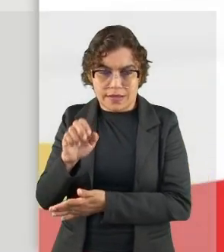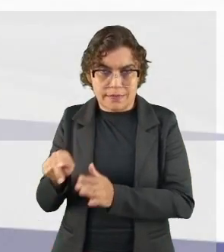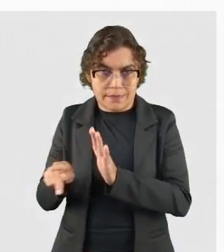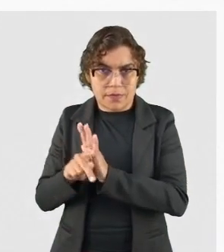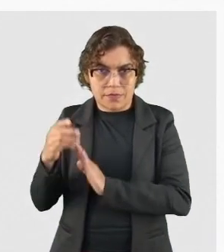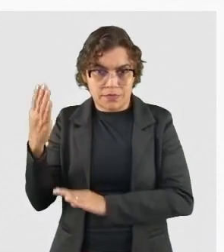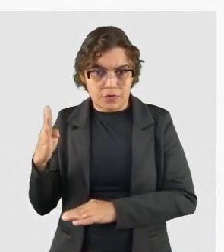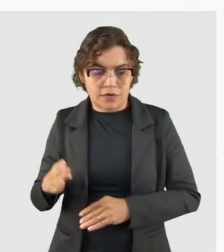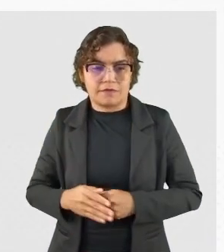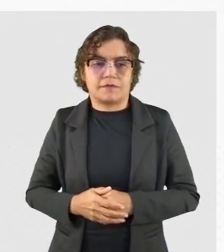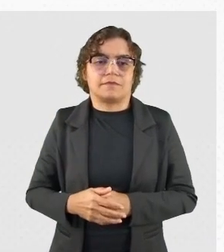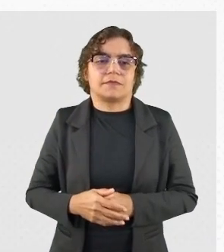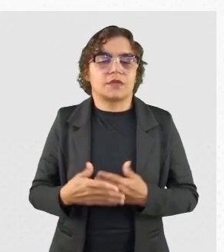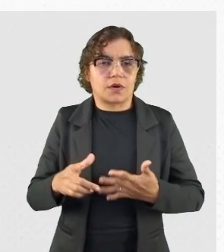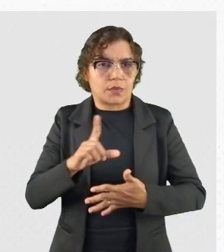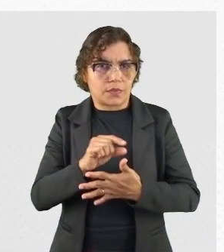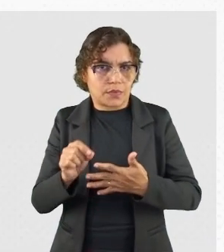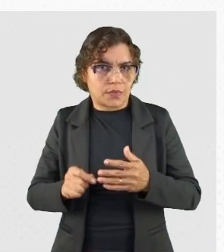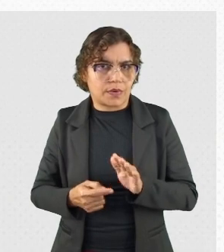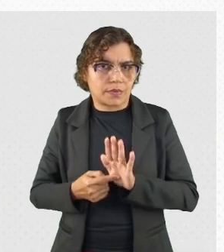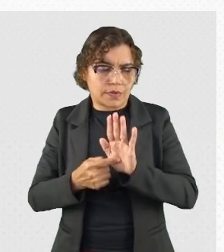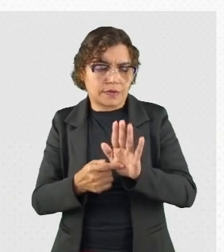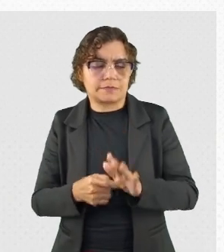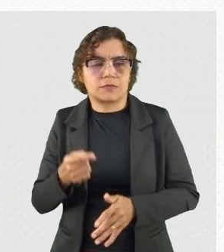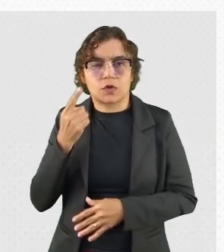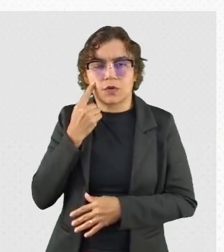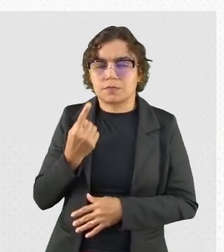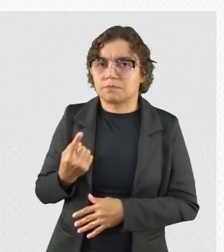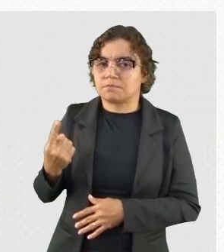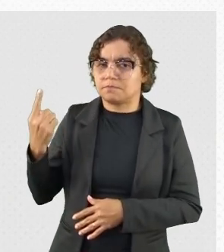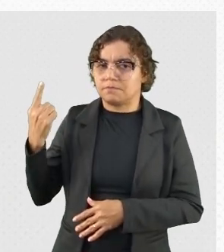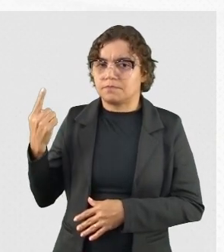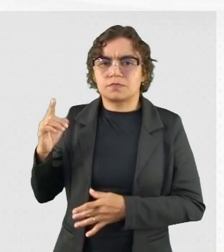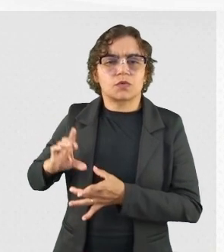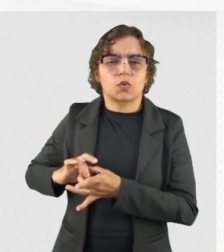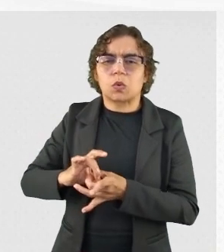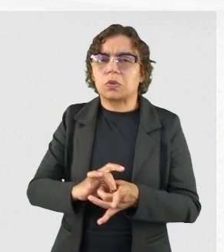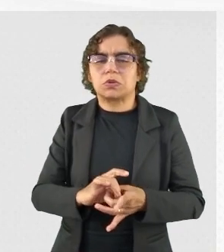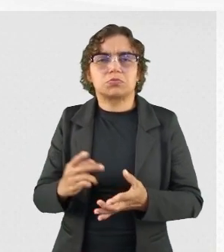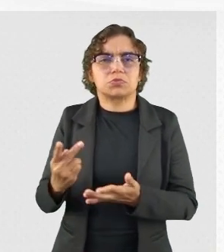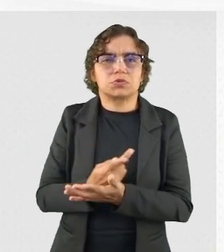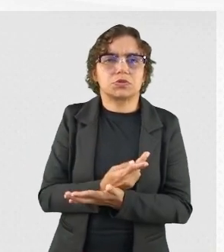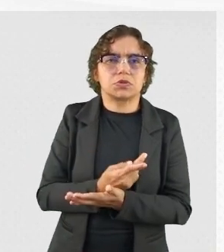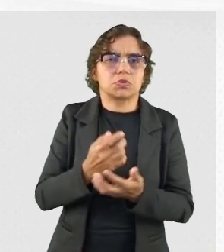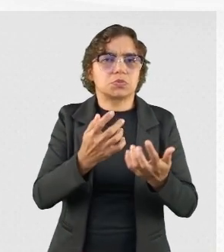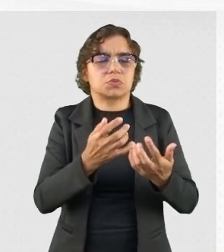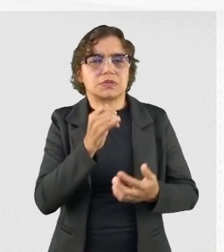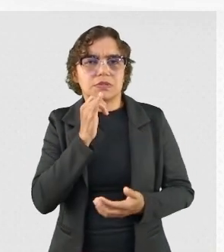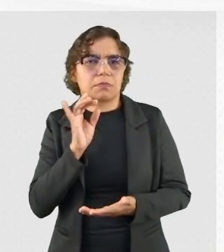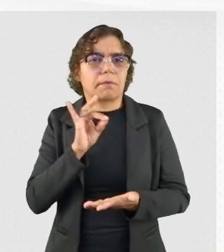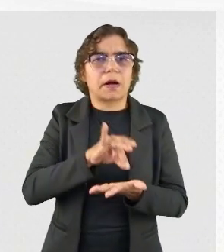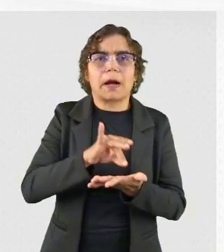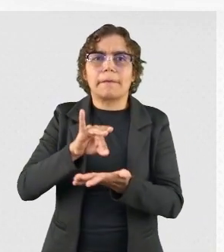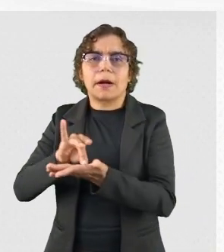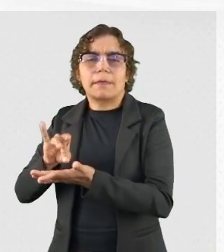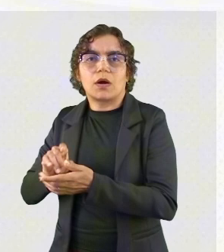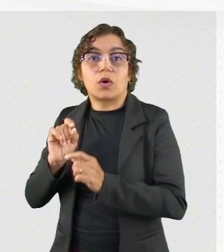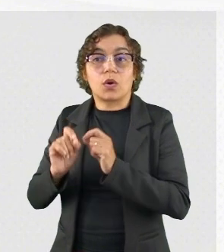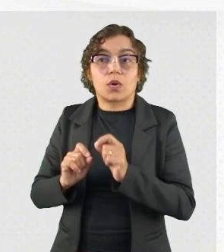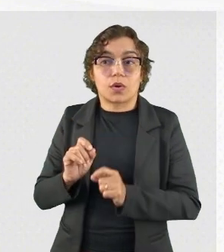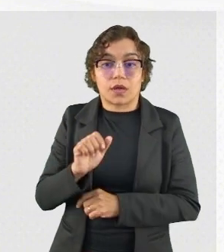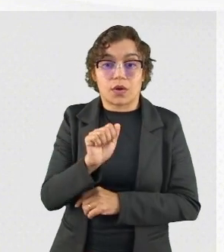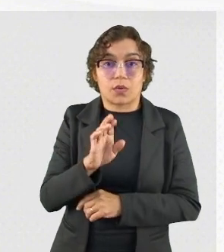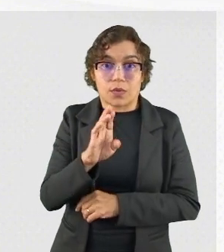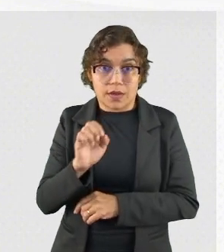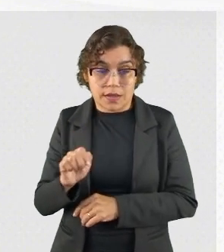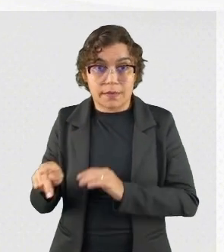as alternativas. Compreendendo o contexto em que ocorreram os fatos apresentados, o Acre tornou-se parte do